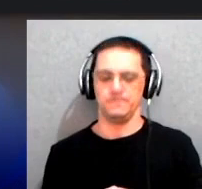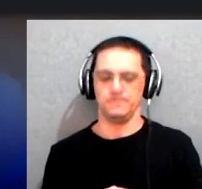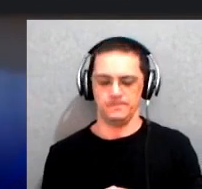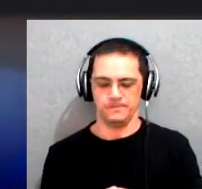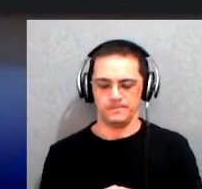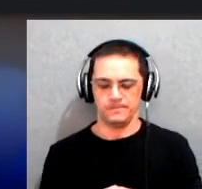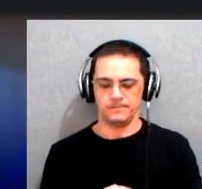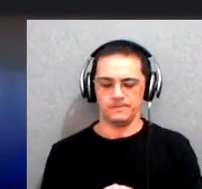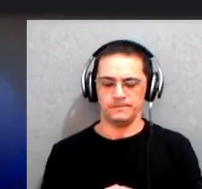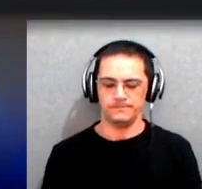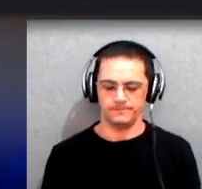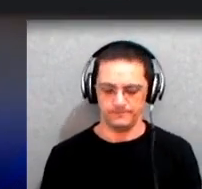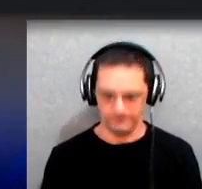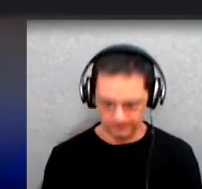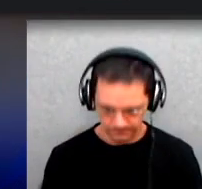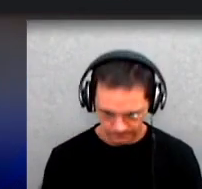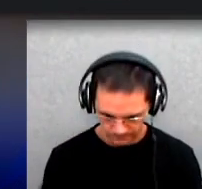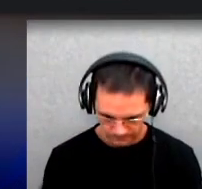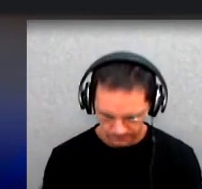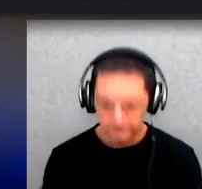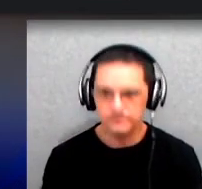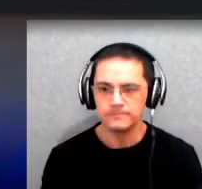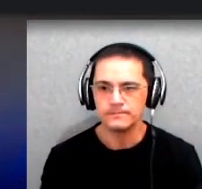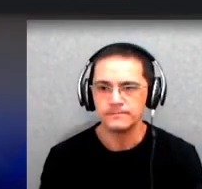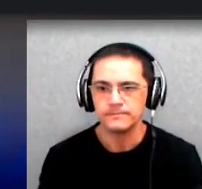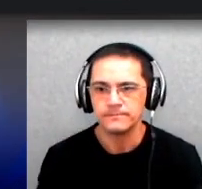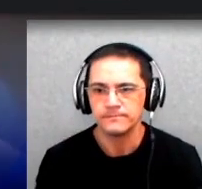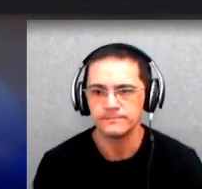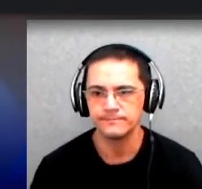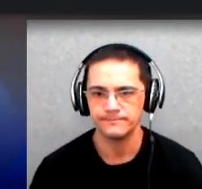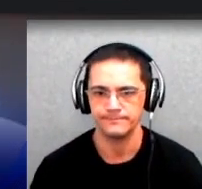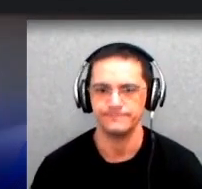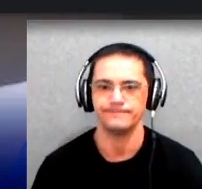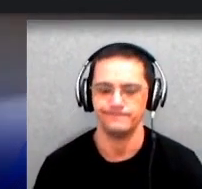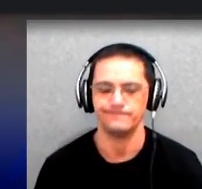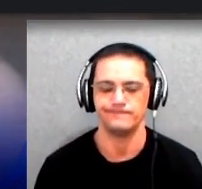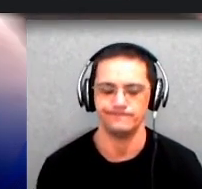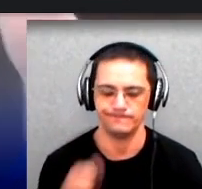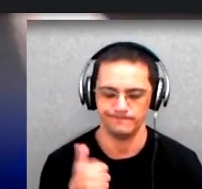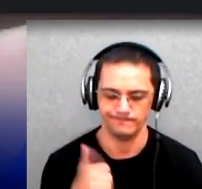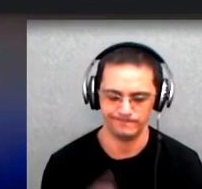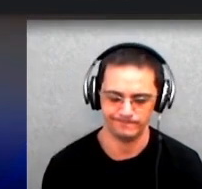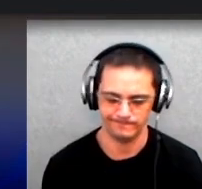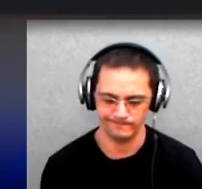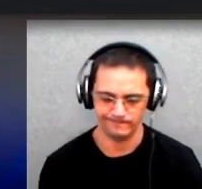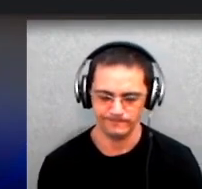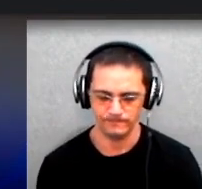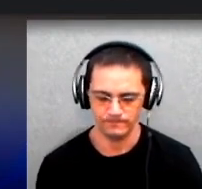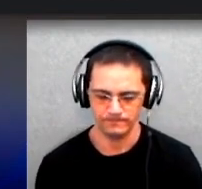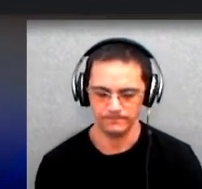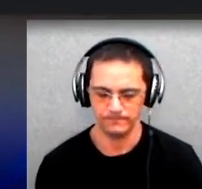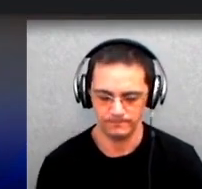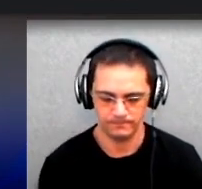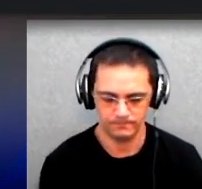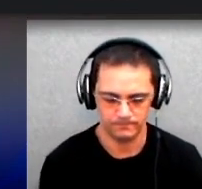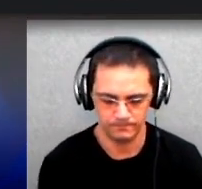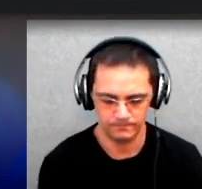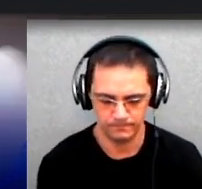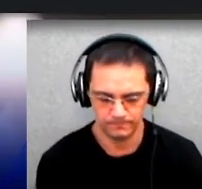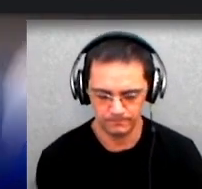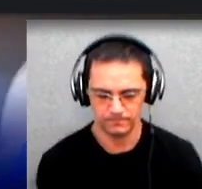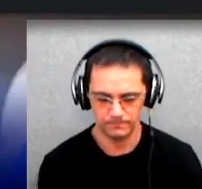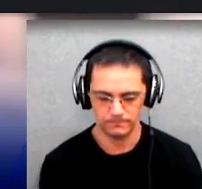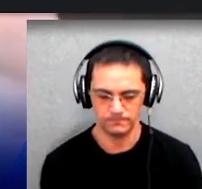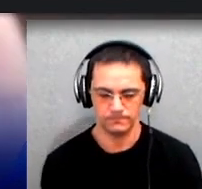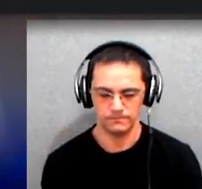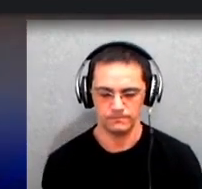as suas prerrogativas profissionais e o acesso à justiça, mas também é necessário observar as peculiaridades de cada atuação. Evidentemente que a atuação